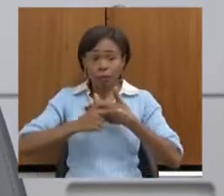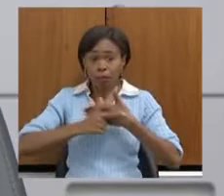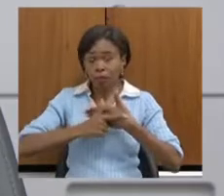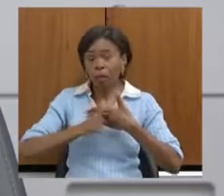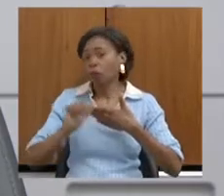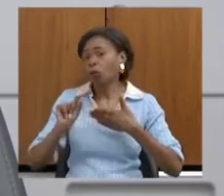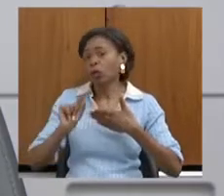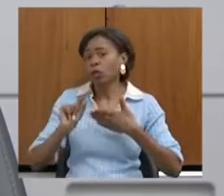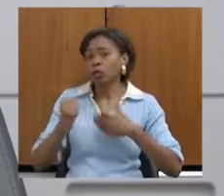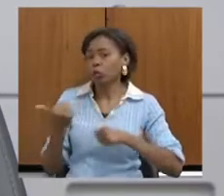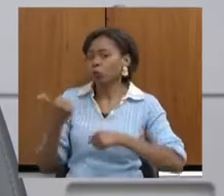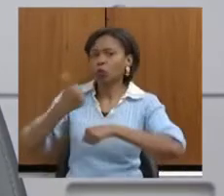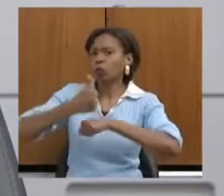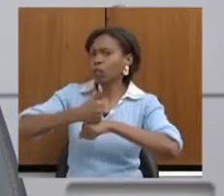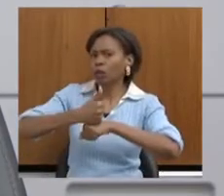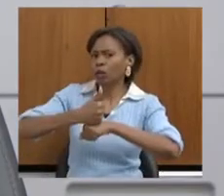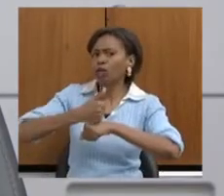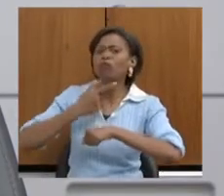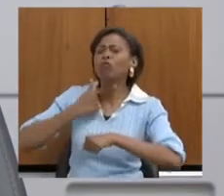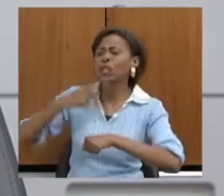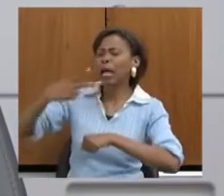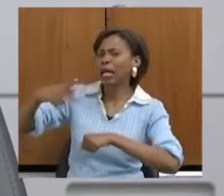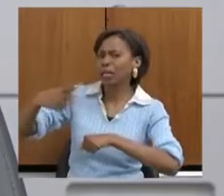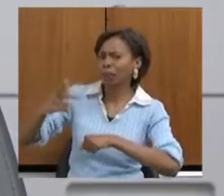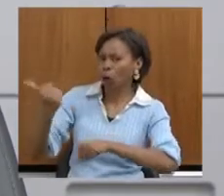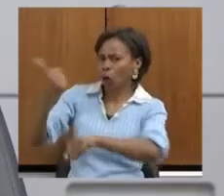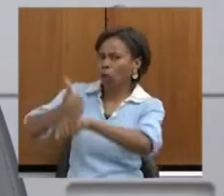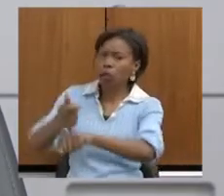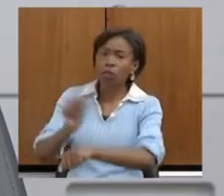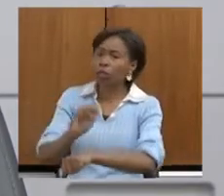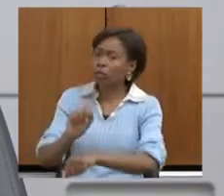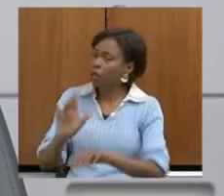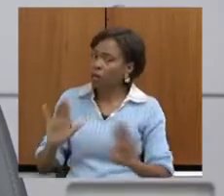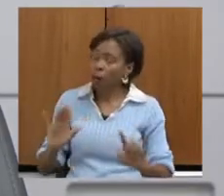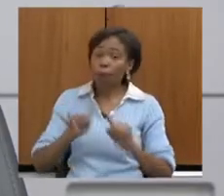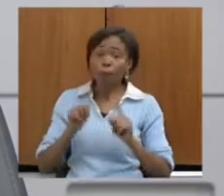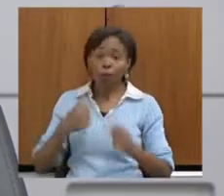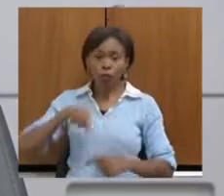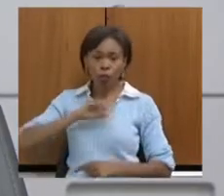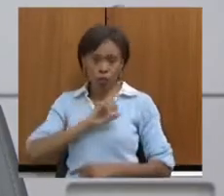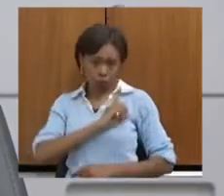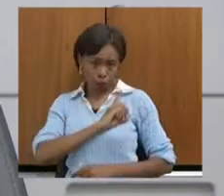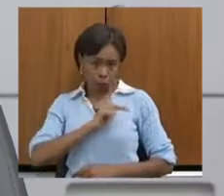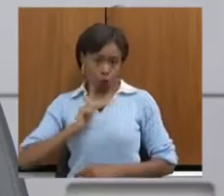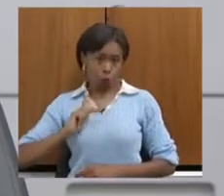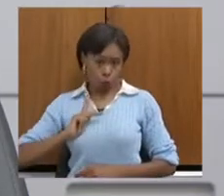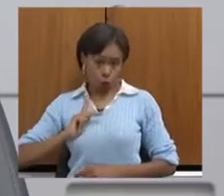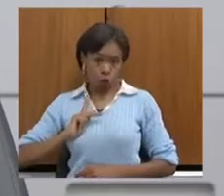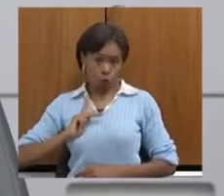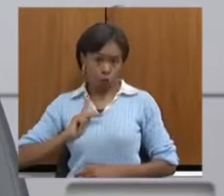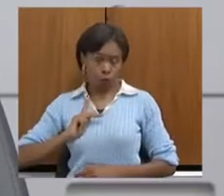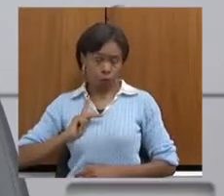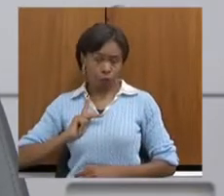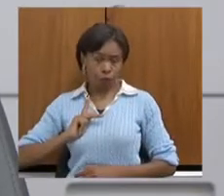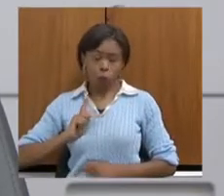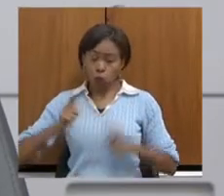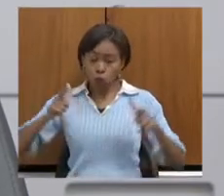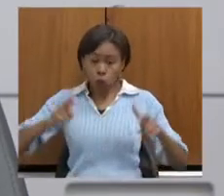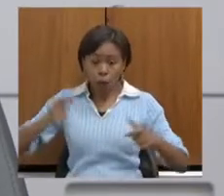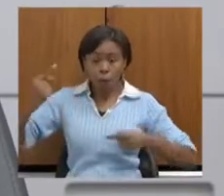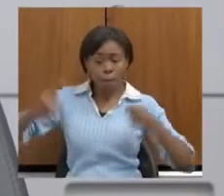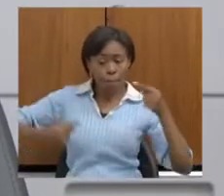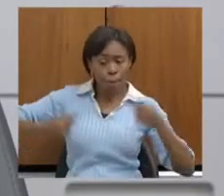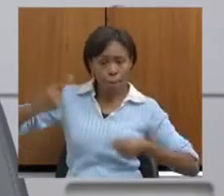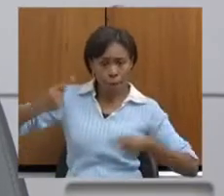de substituição da vontade dessas pessoas e por tal motivo a nossa presença em qualquer espaço de discussão não